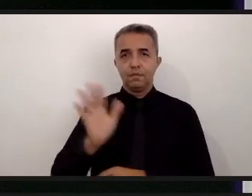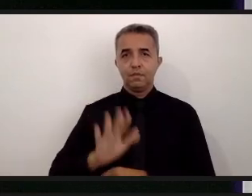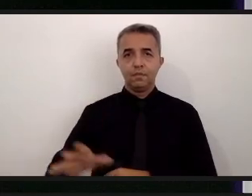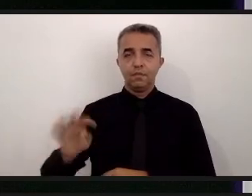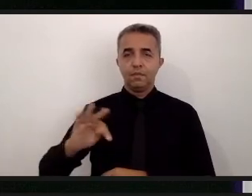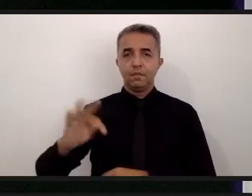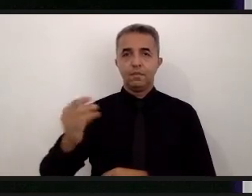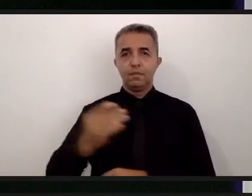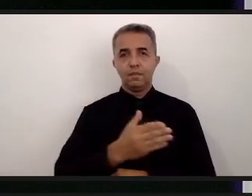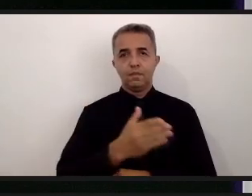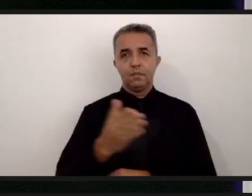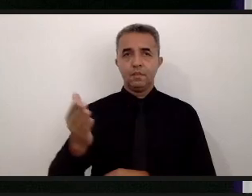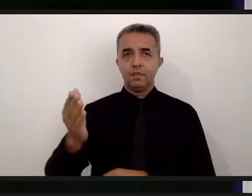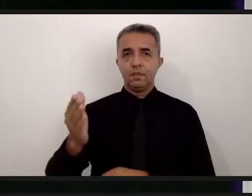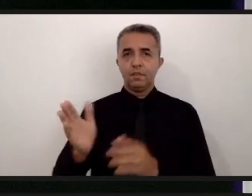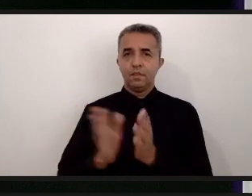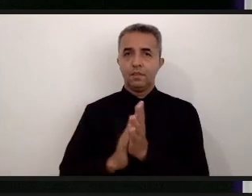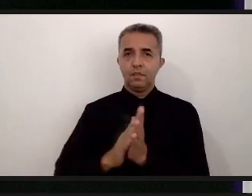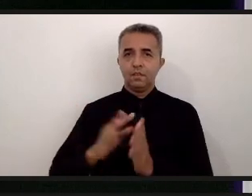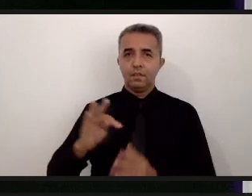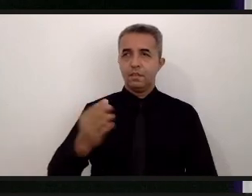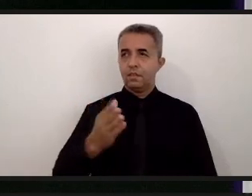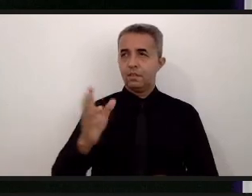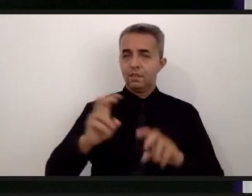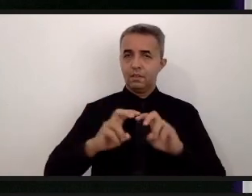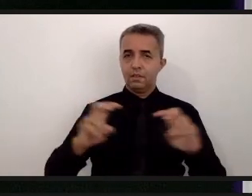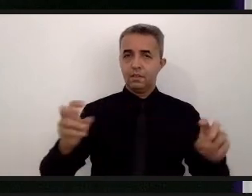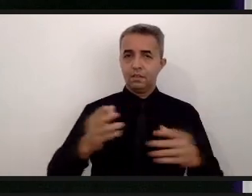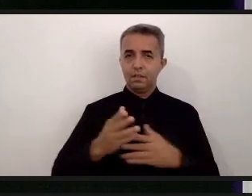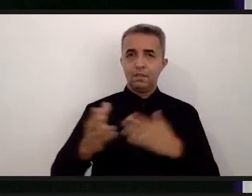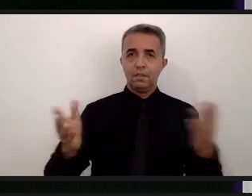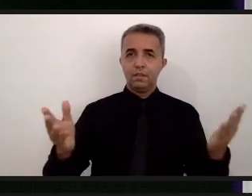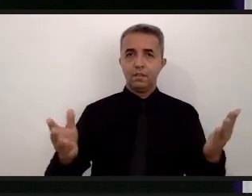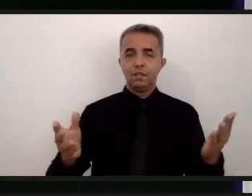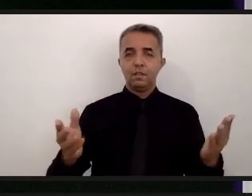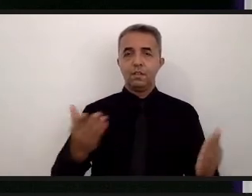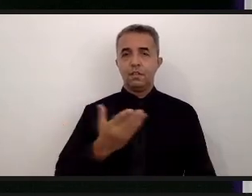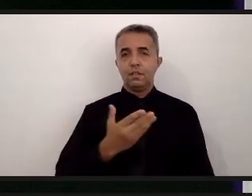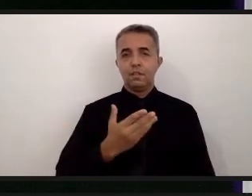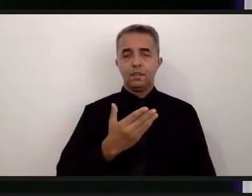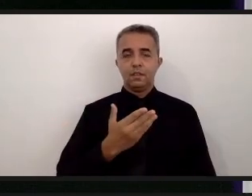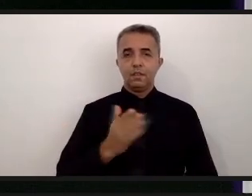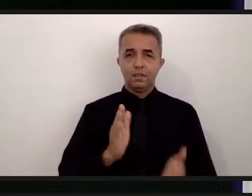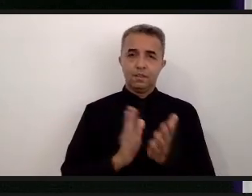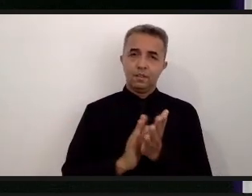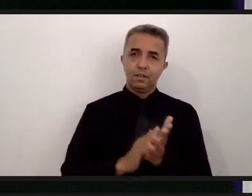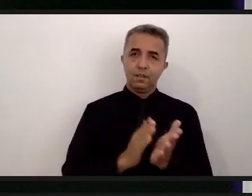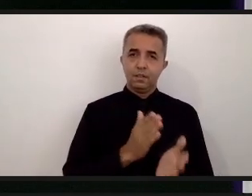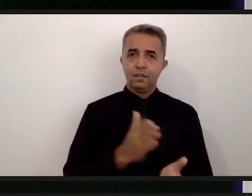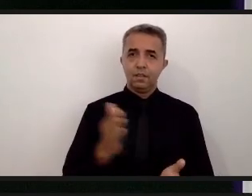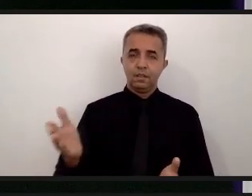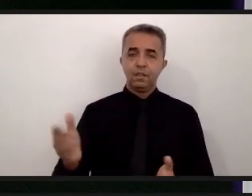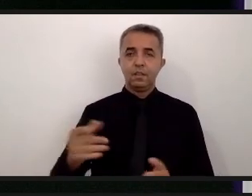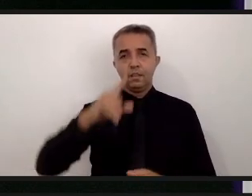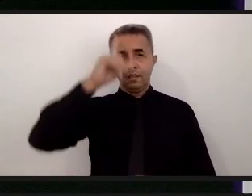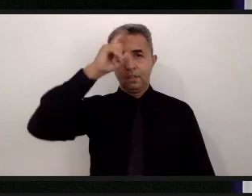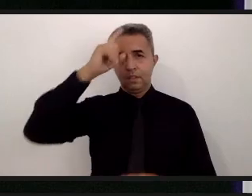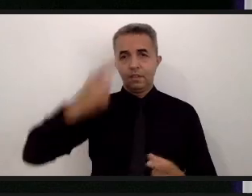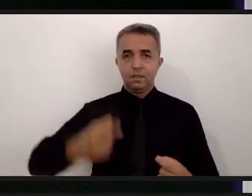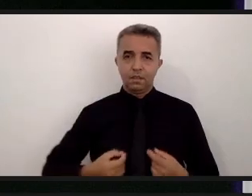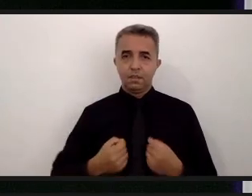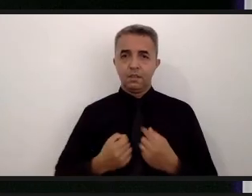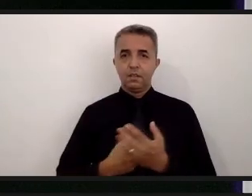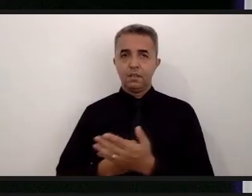todos. Parabéns a todos da mesa, colegas também. Parabéns pelo Hospital do Câncer,